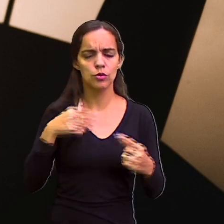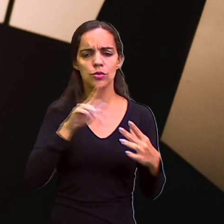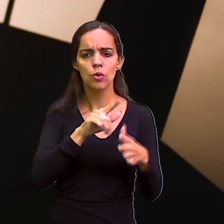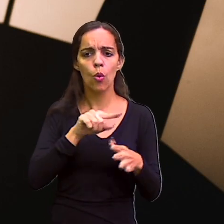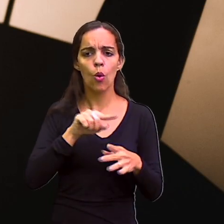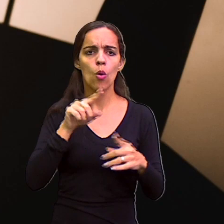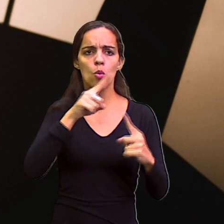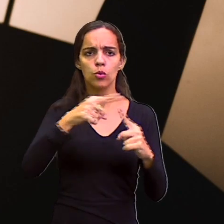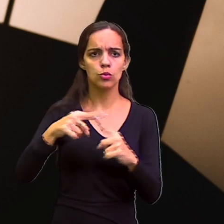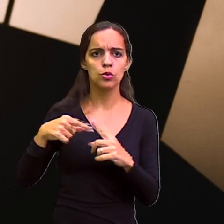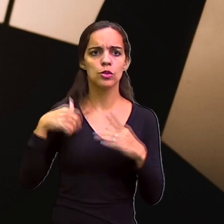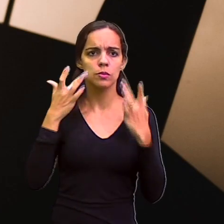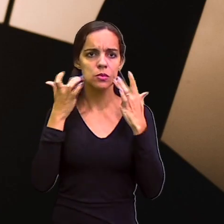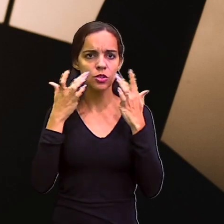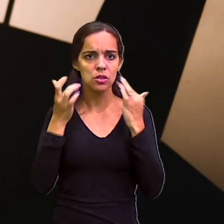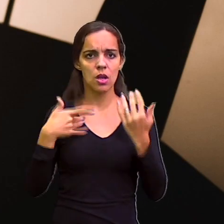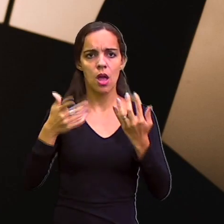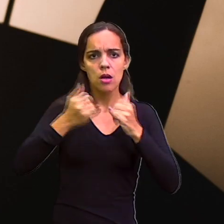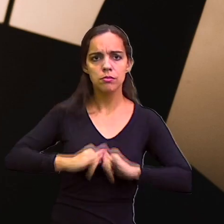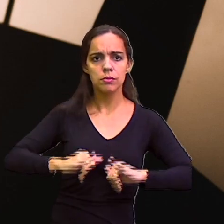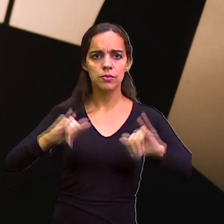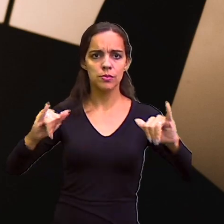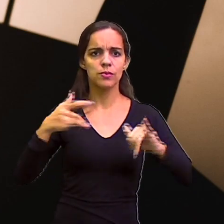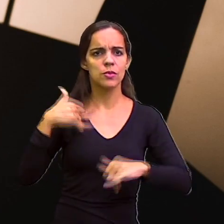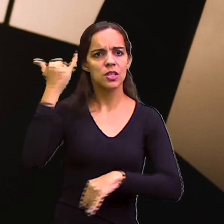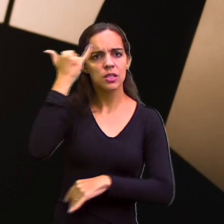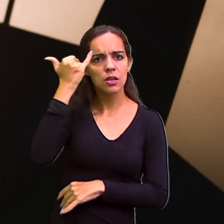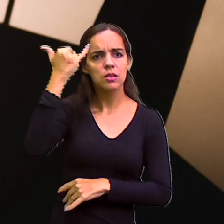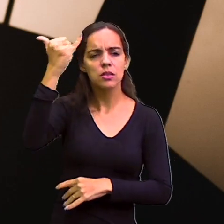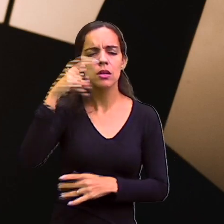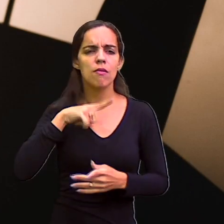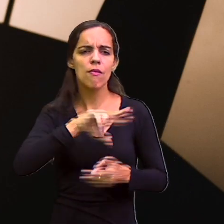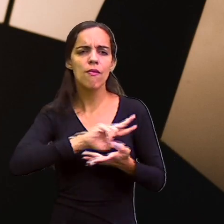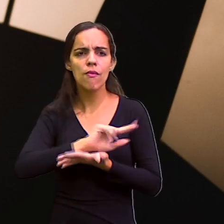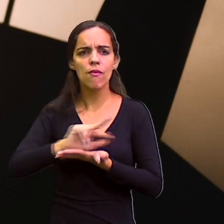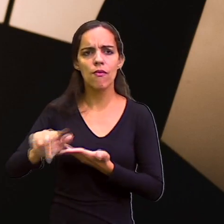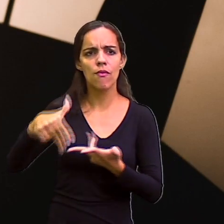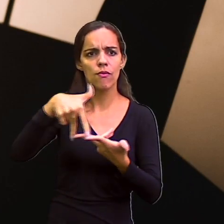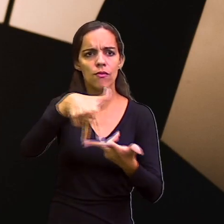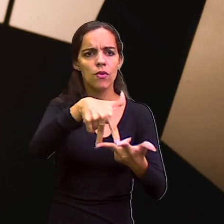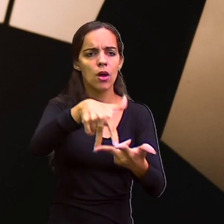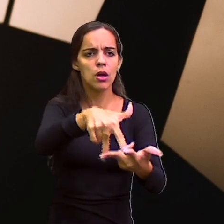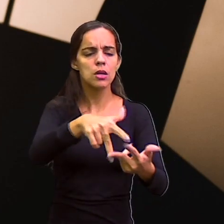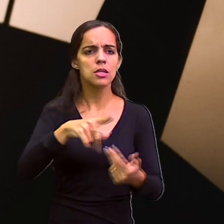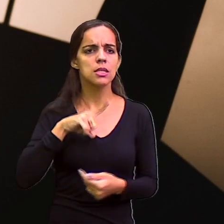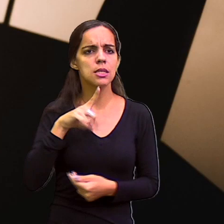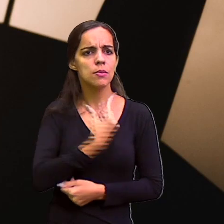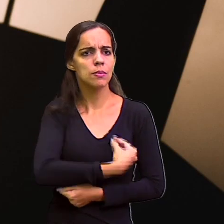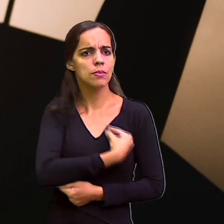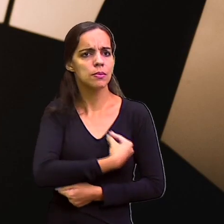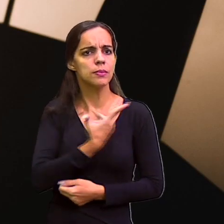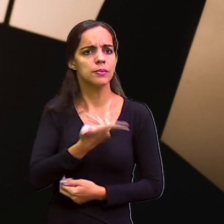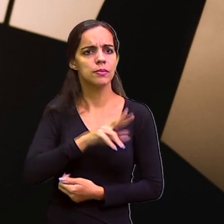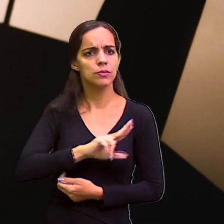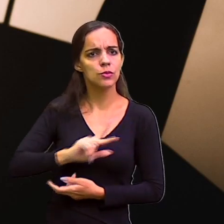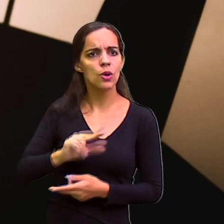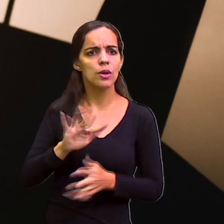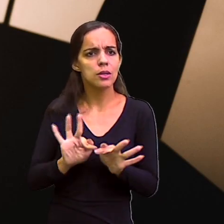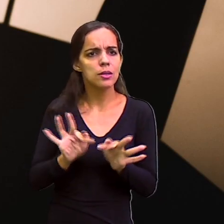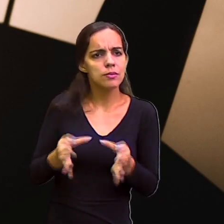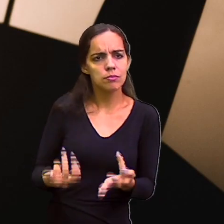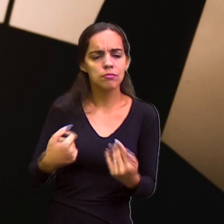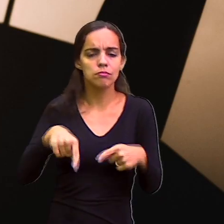teatro, a fim de transmitir ideias por meio das sombras, tendo à vista que a simplicidade